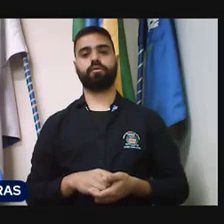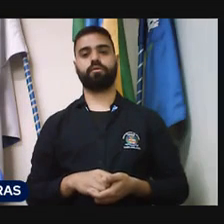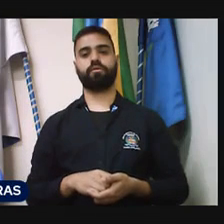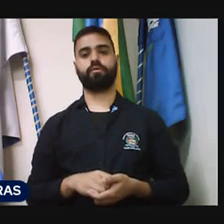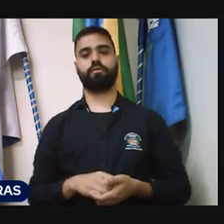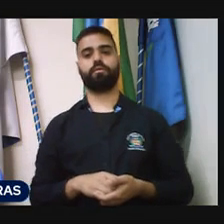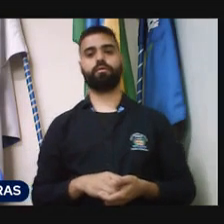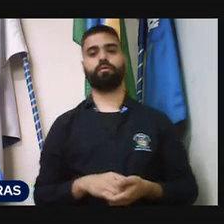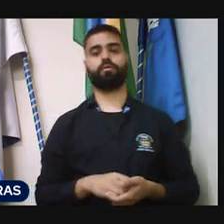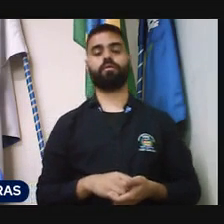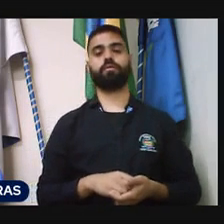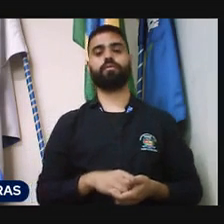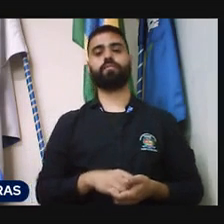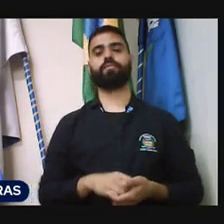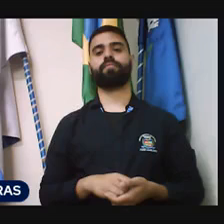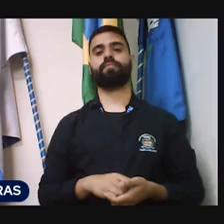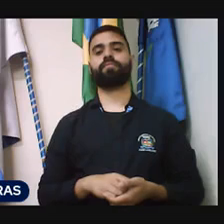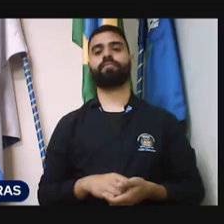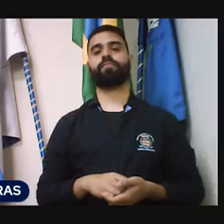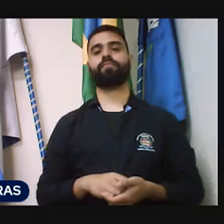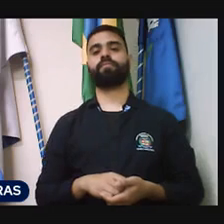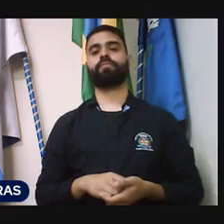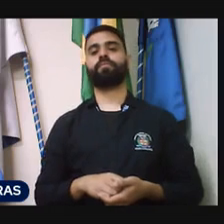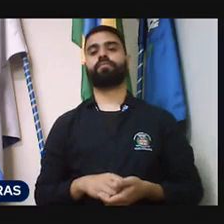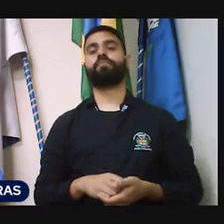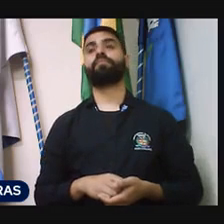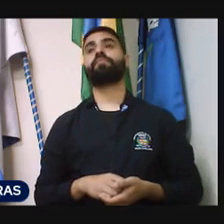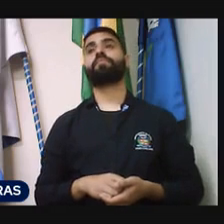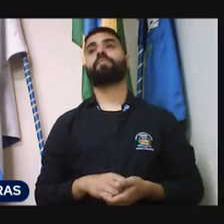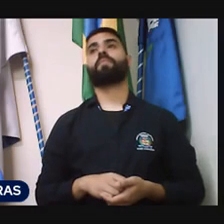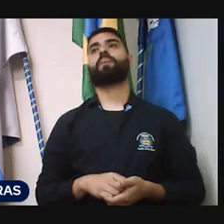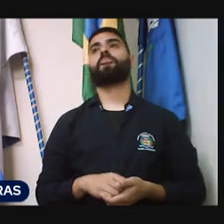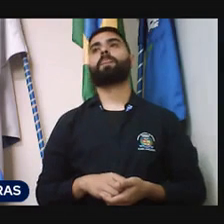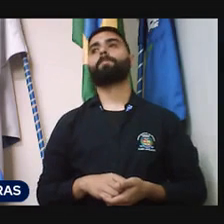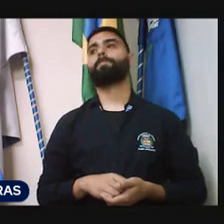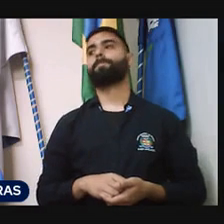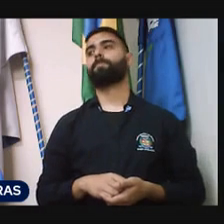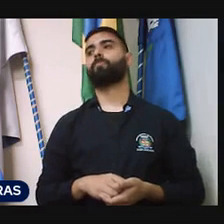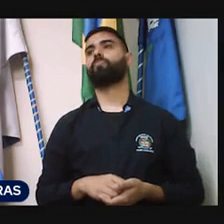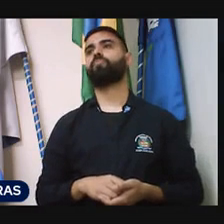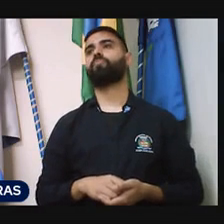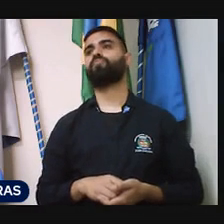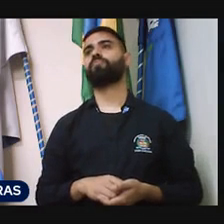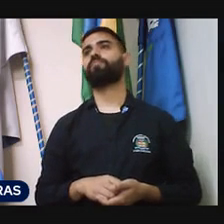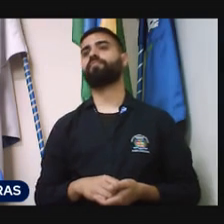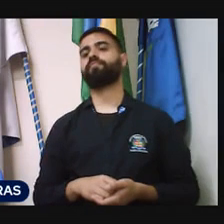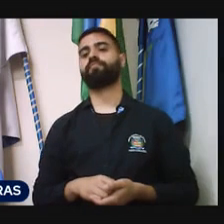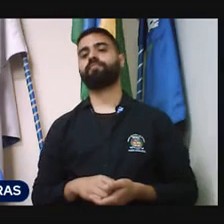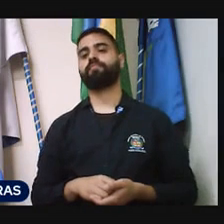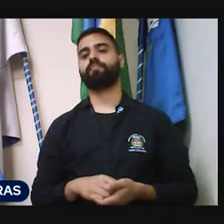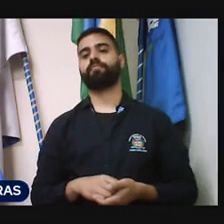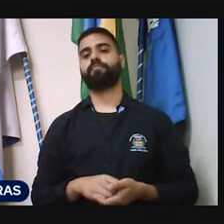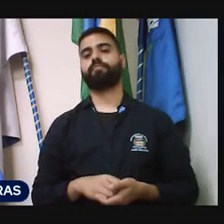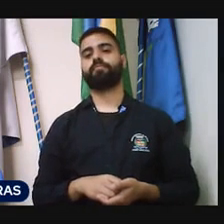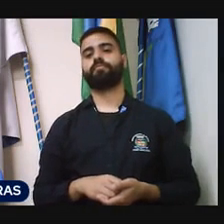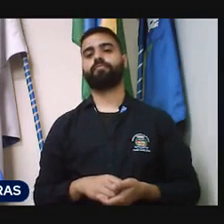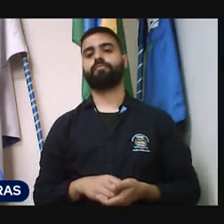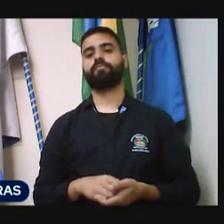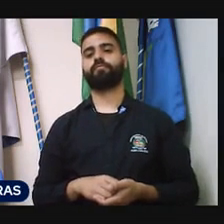temos jogo o médico Doutor e